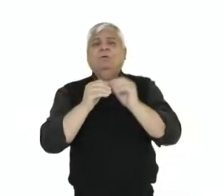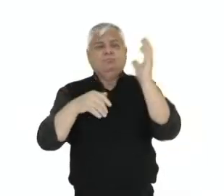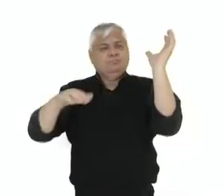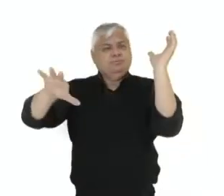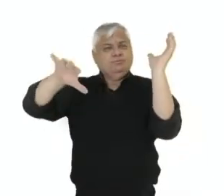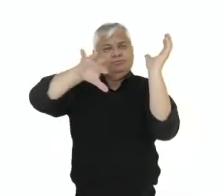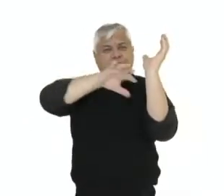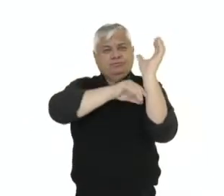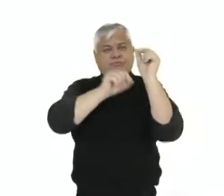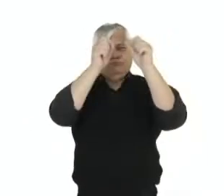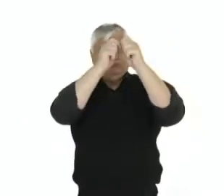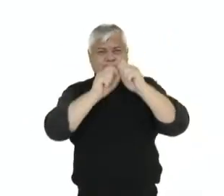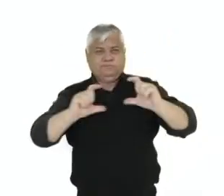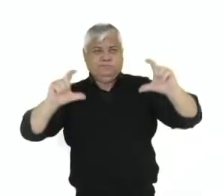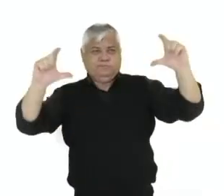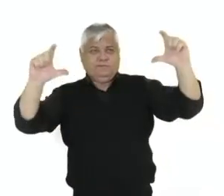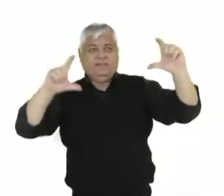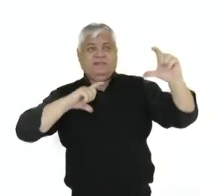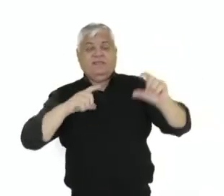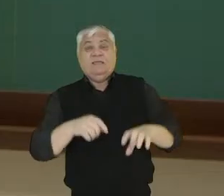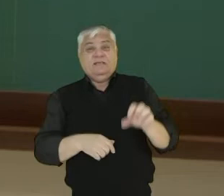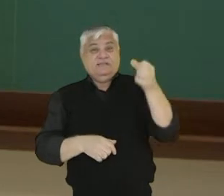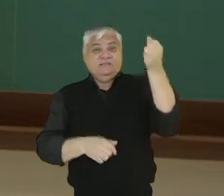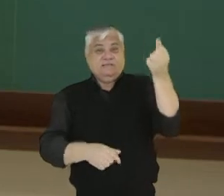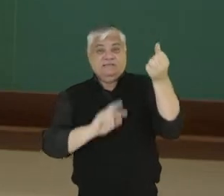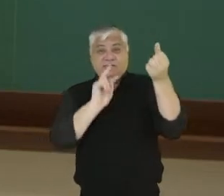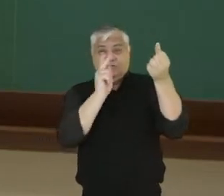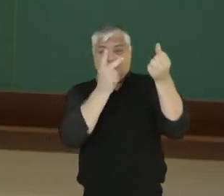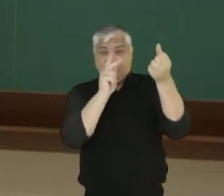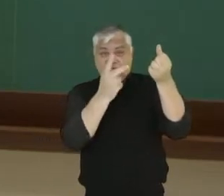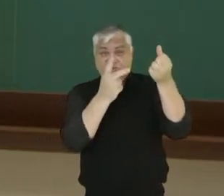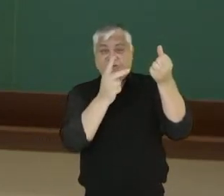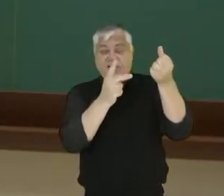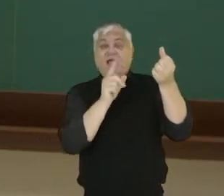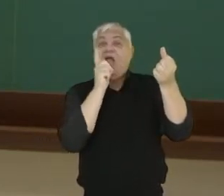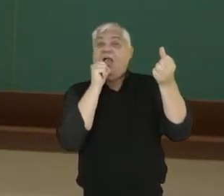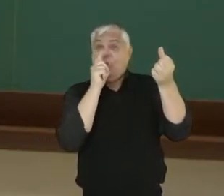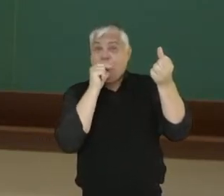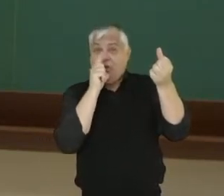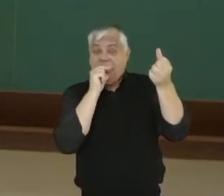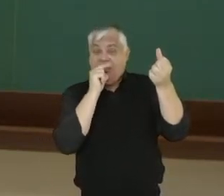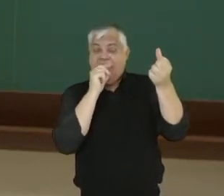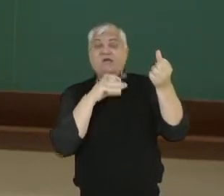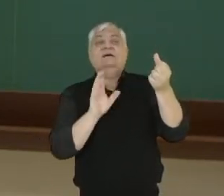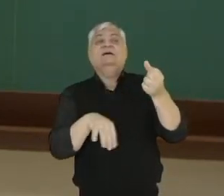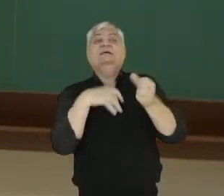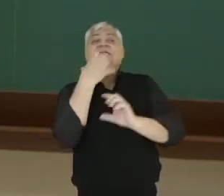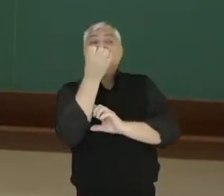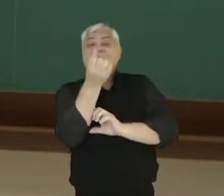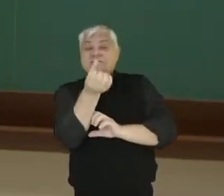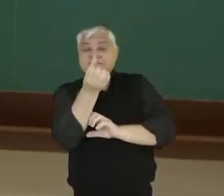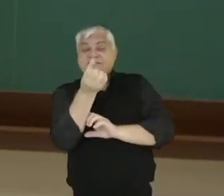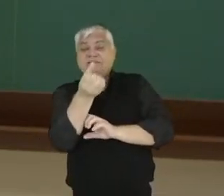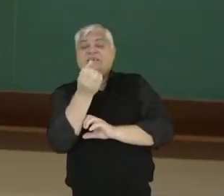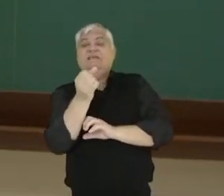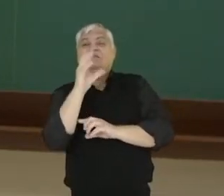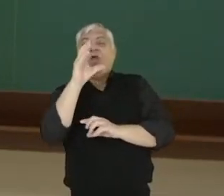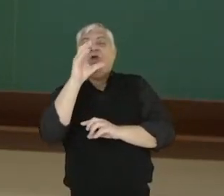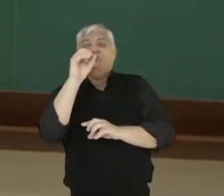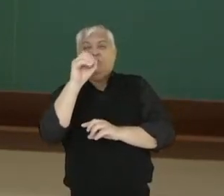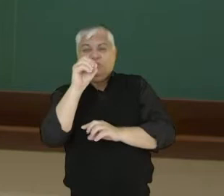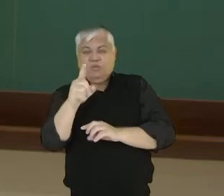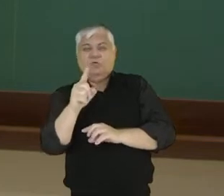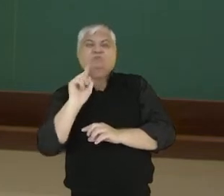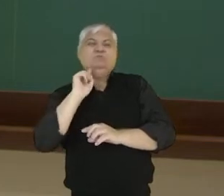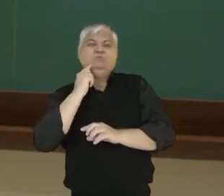pelo esquema. Então você tem, por exemplo, 6 moléculas de água mais 6 moléculas de CO2, de gás carbônico.